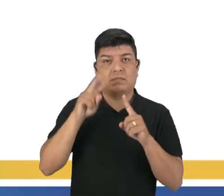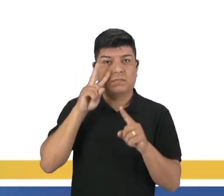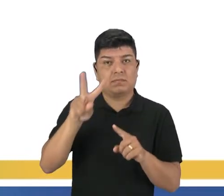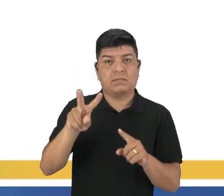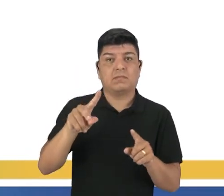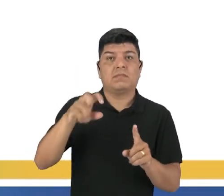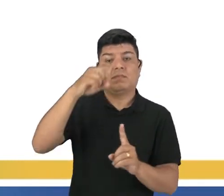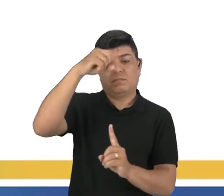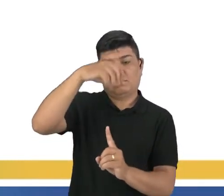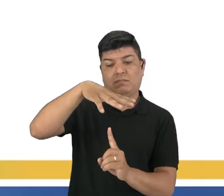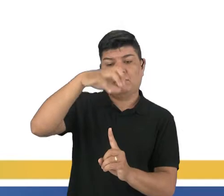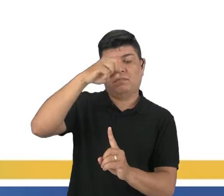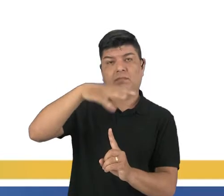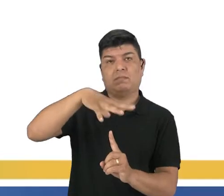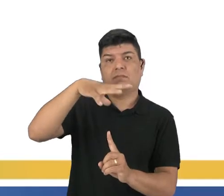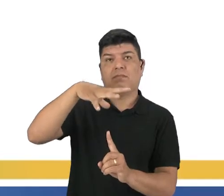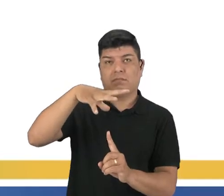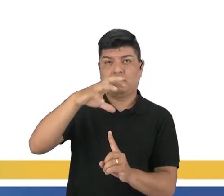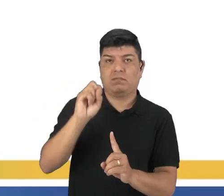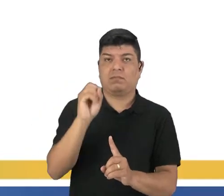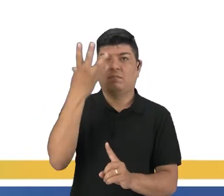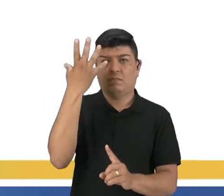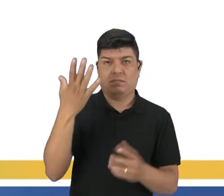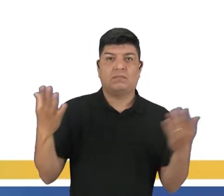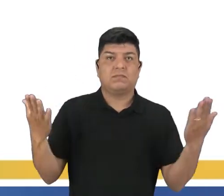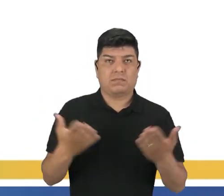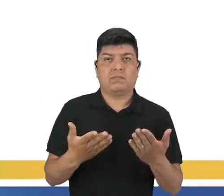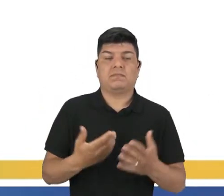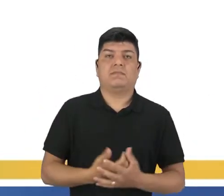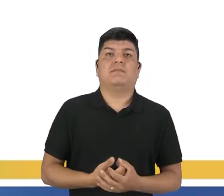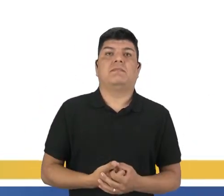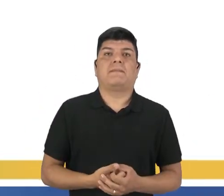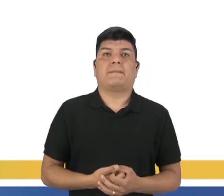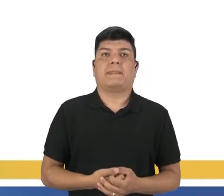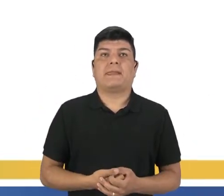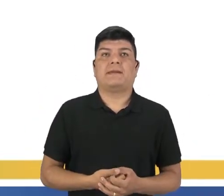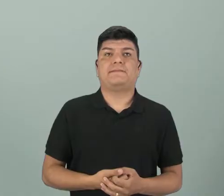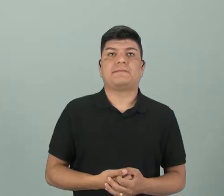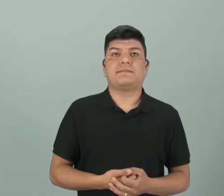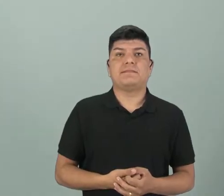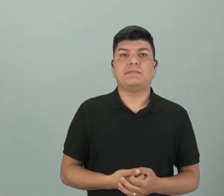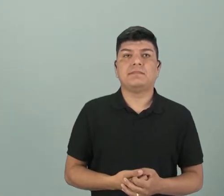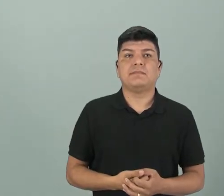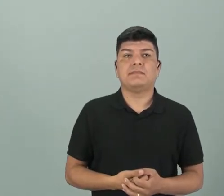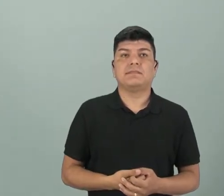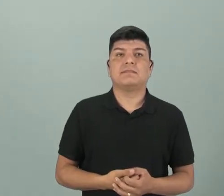os atores, mas também vê os efeitos que está acontecendo na hora. Tá certo?